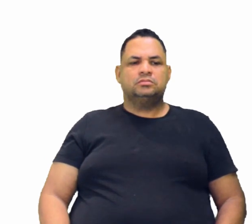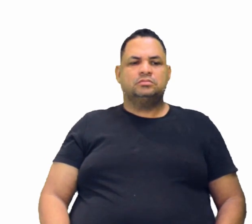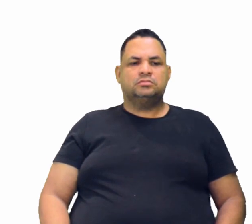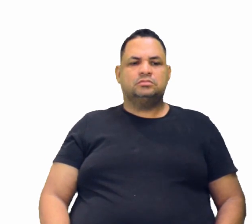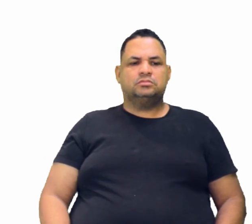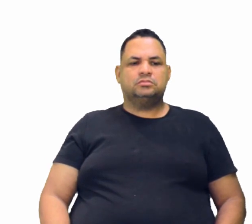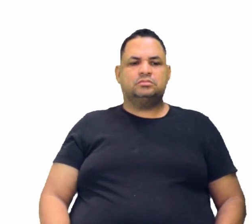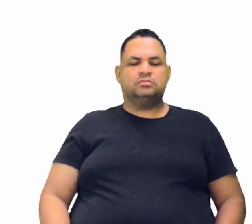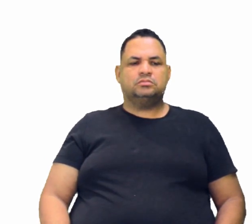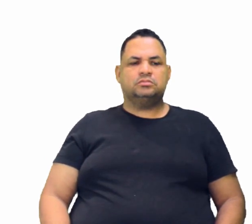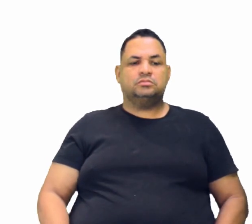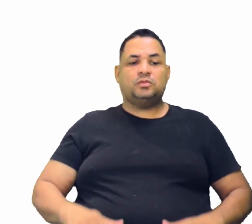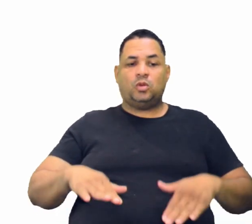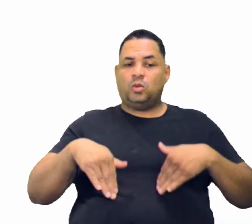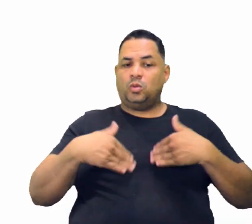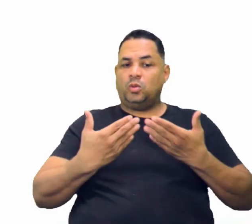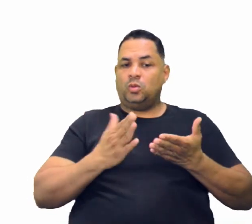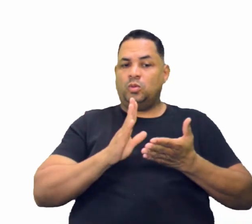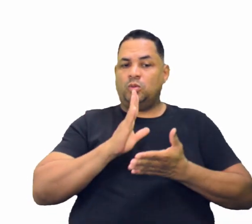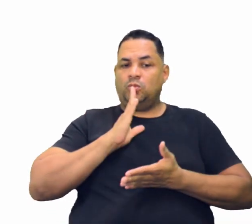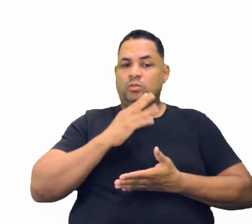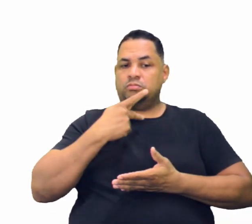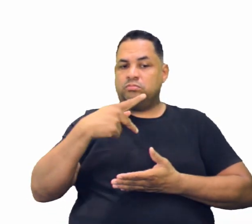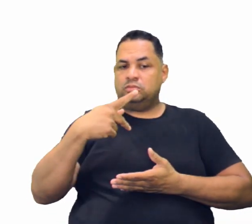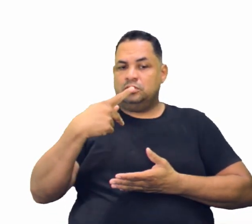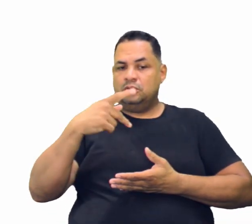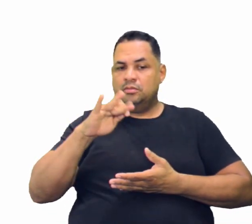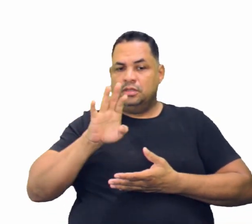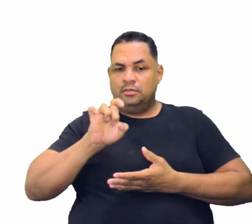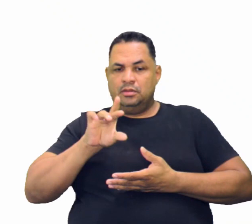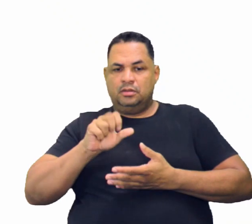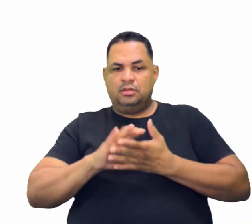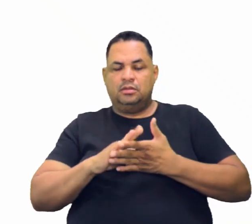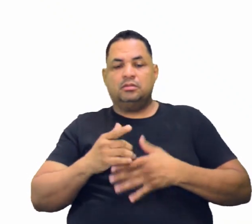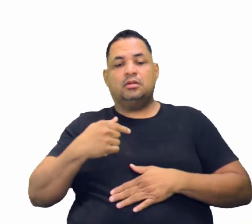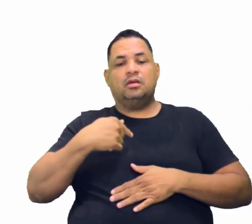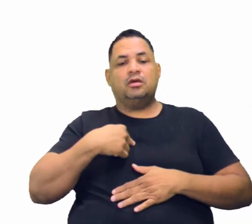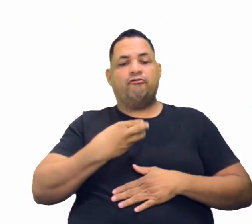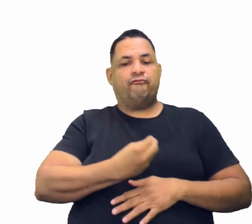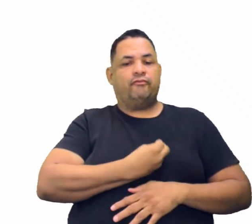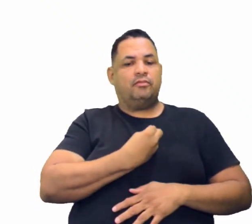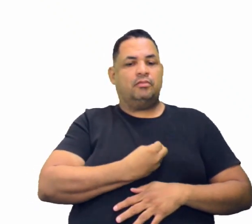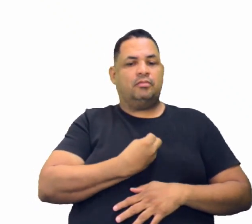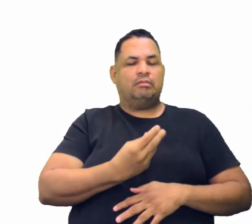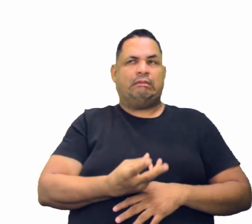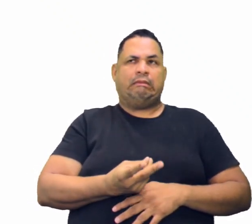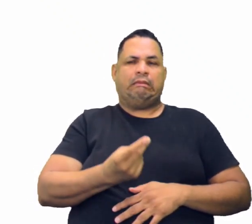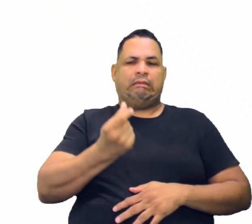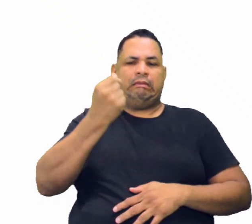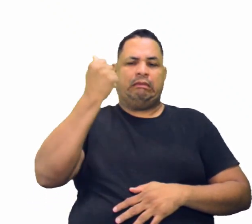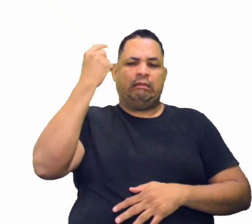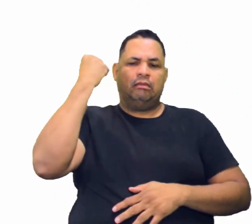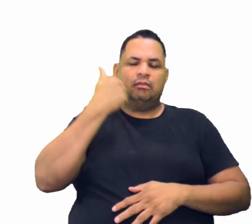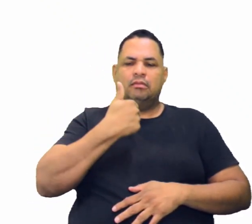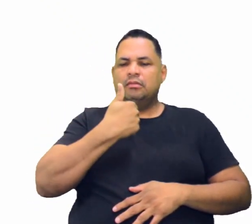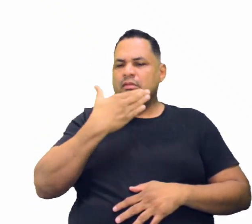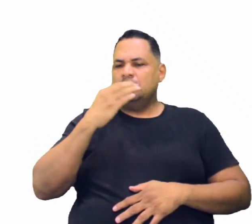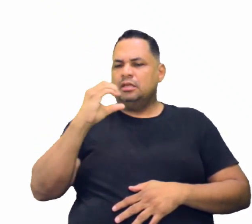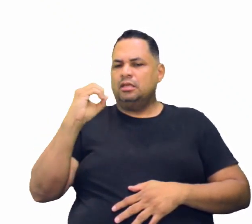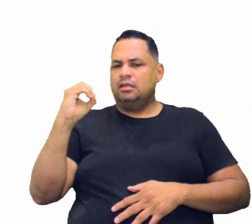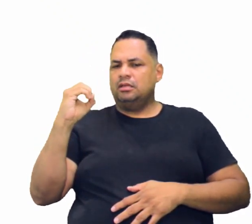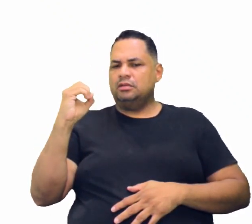ó. Quando conheci sua prima, eu morava lá há 10